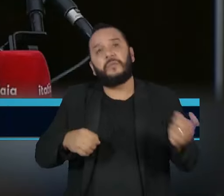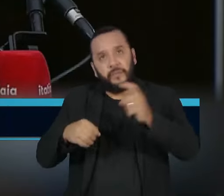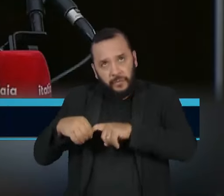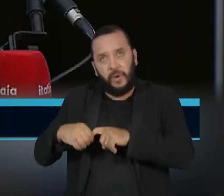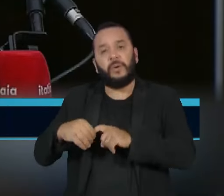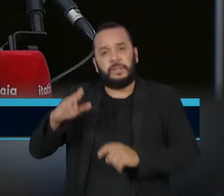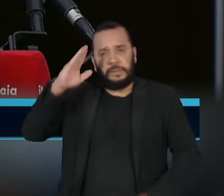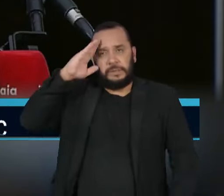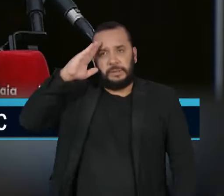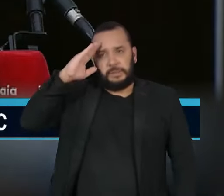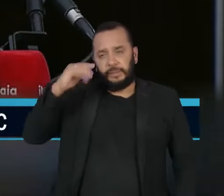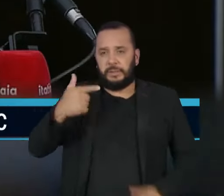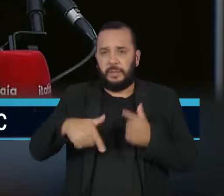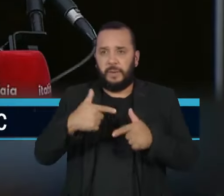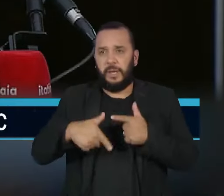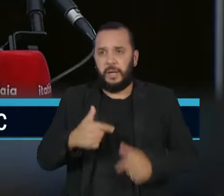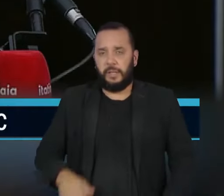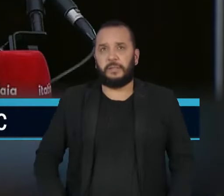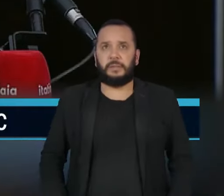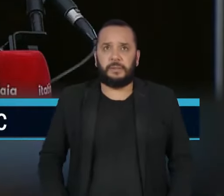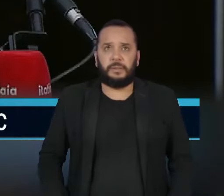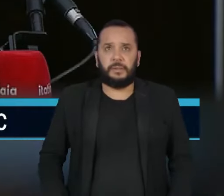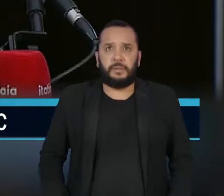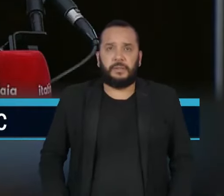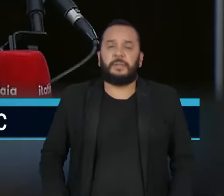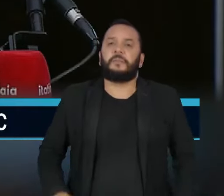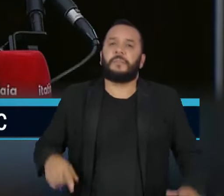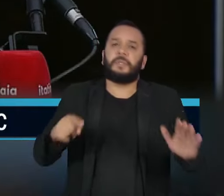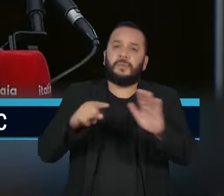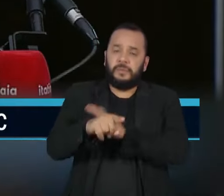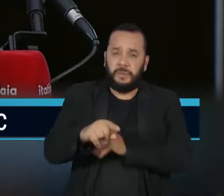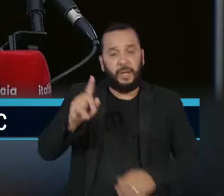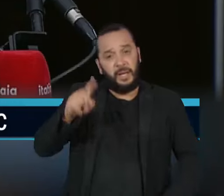tropa. Então, fazemos a pergunta,